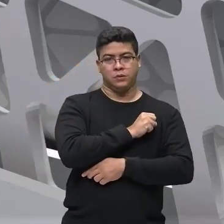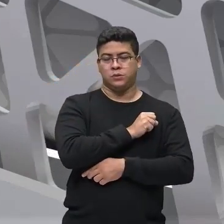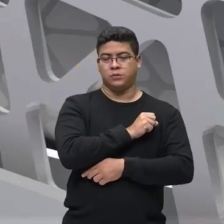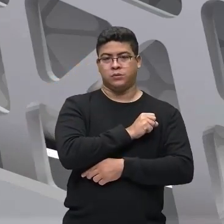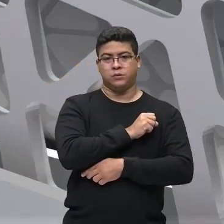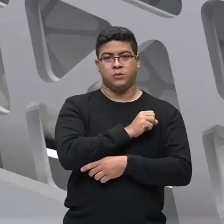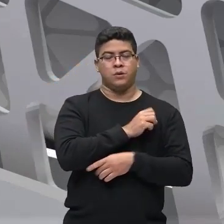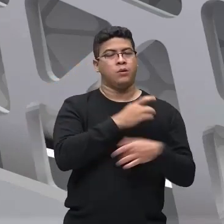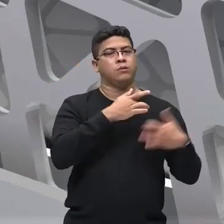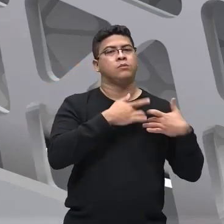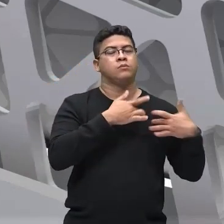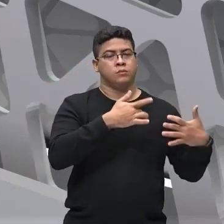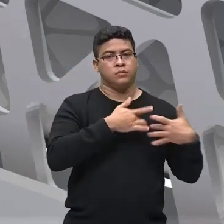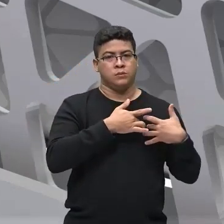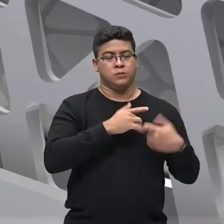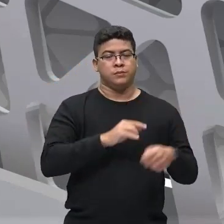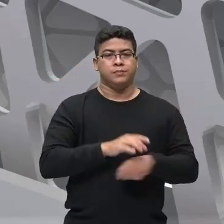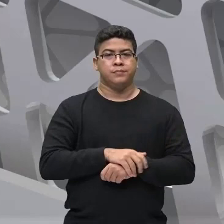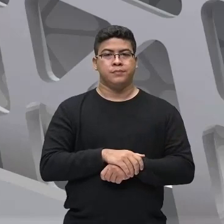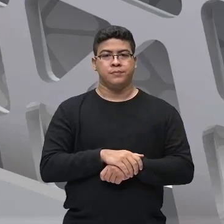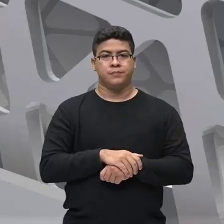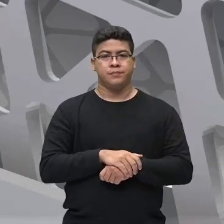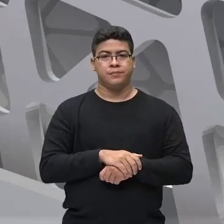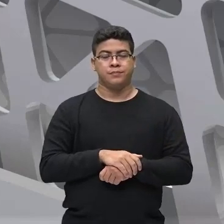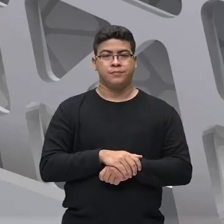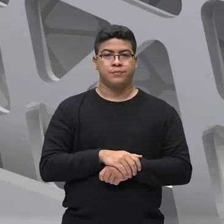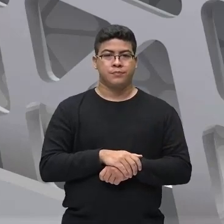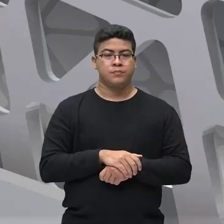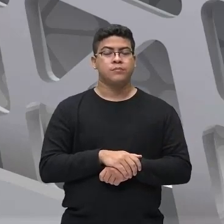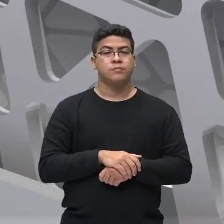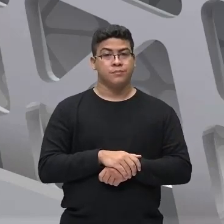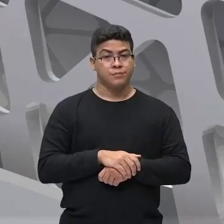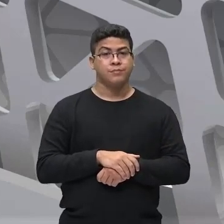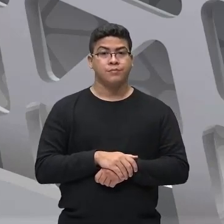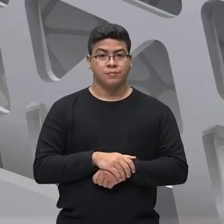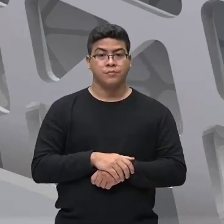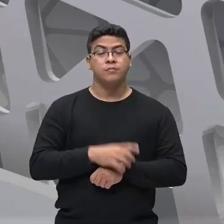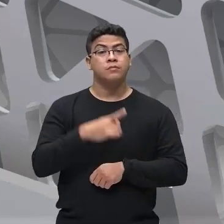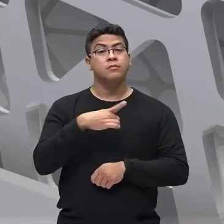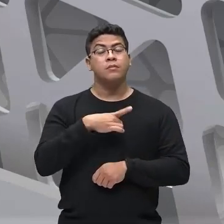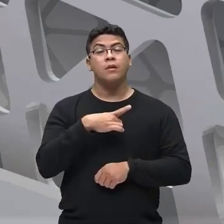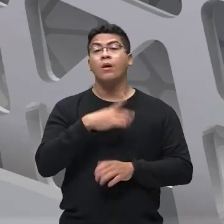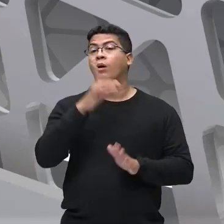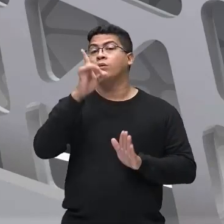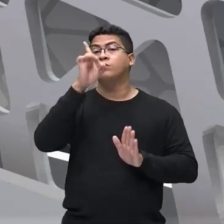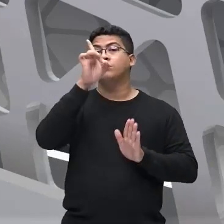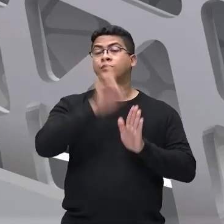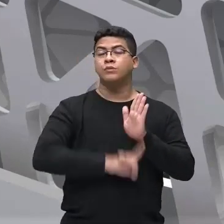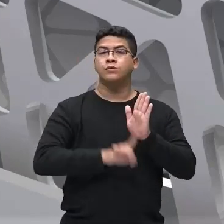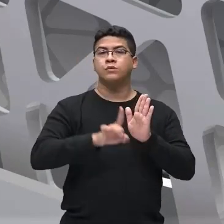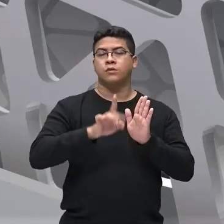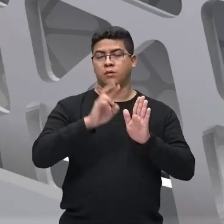este sheik, gente, ele faz a defesa dos direitos humanos como? Recebendo